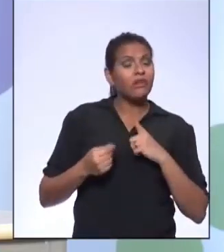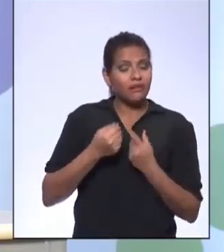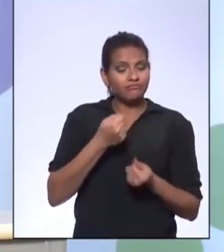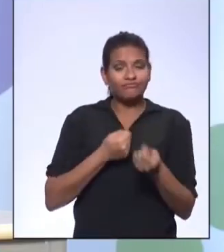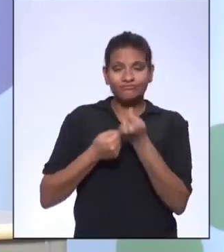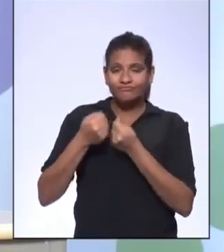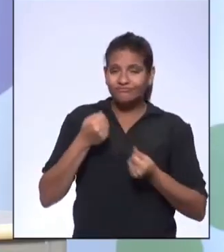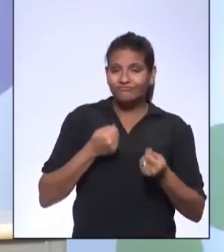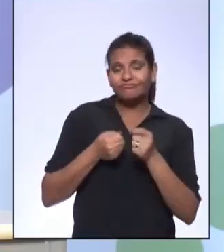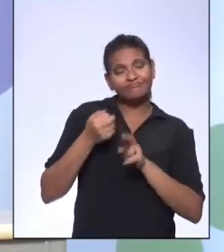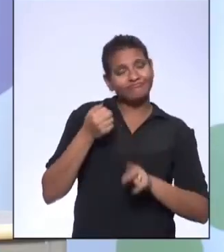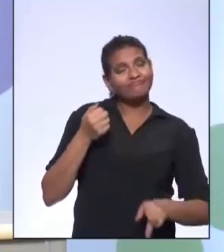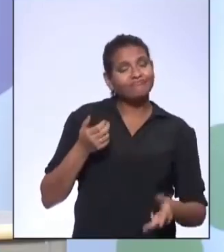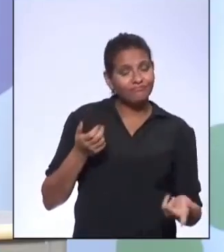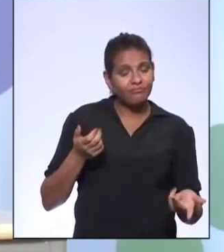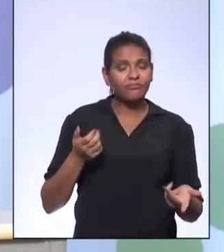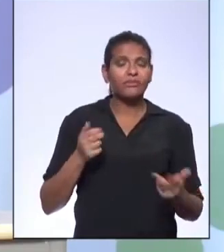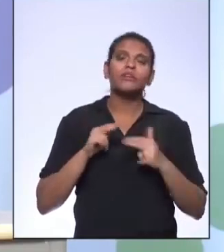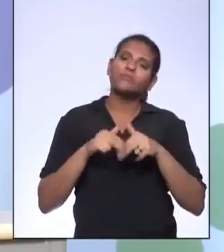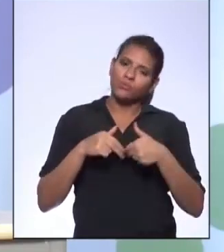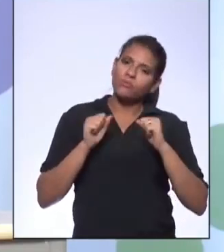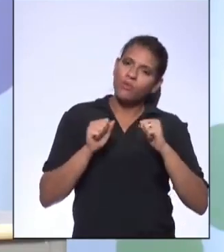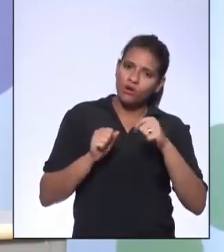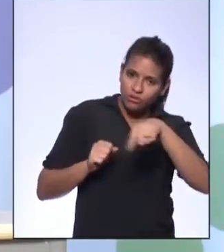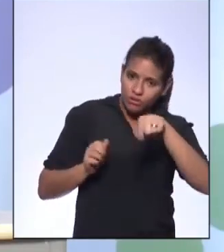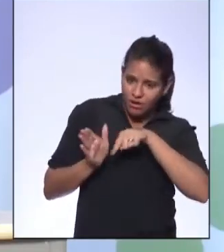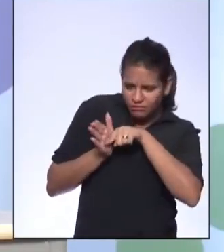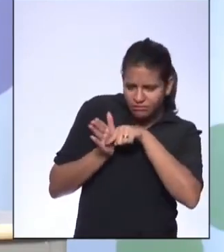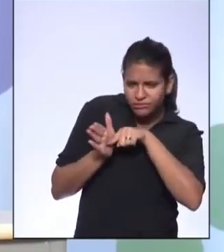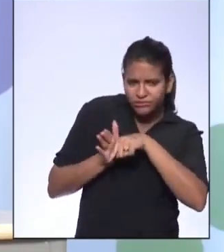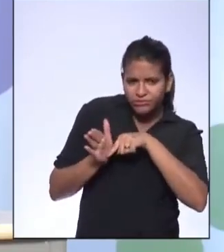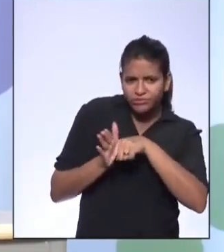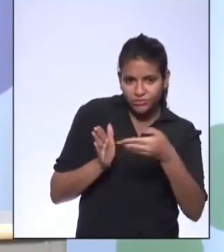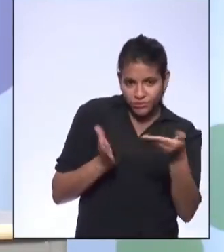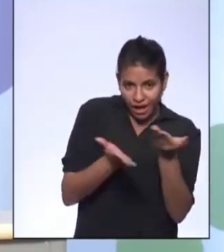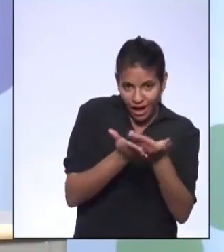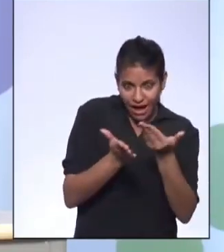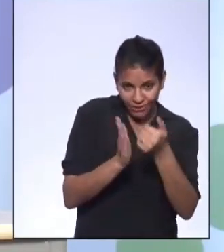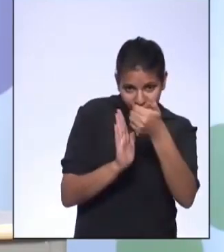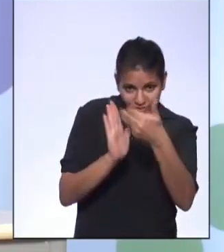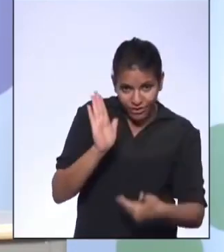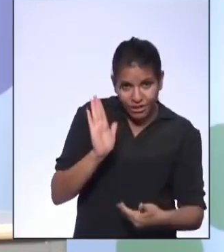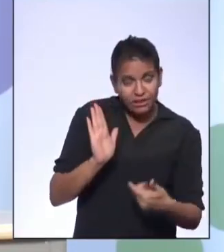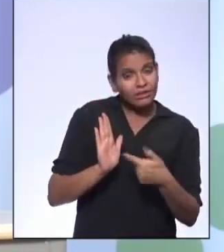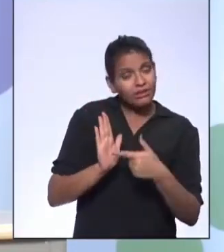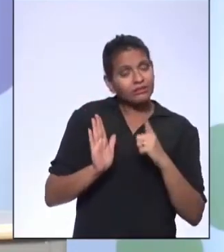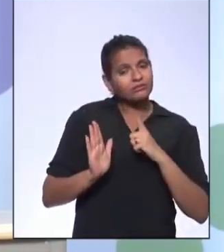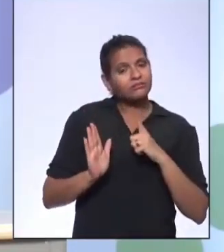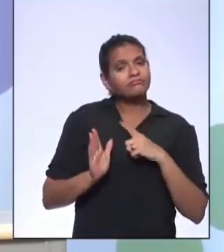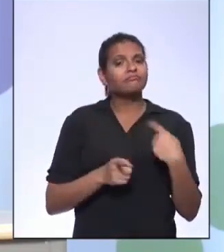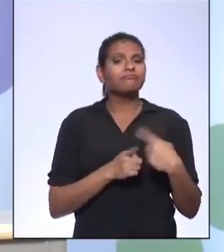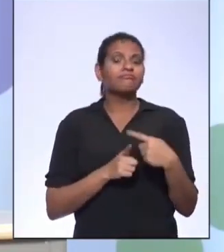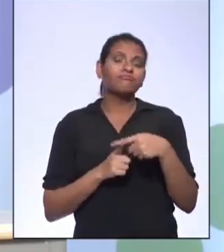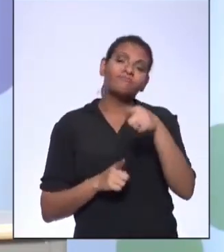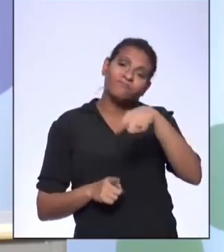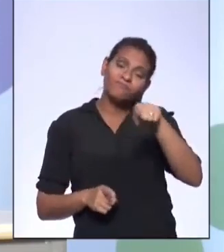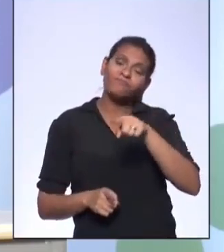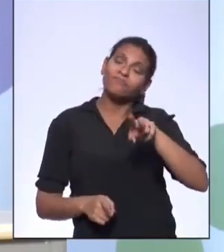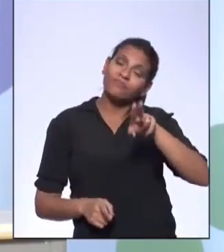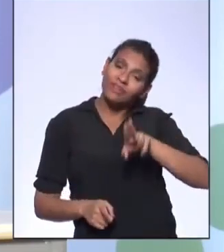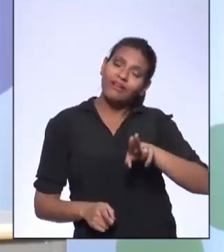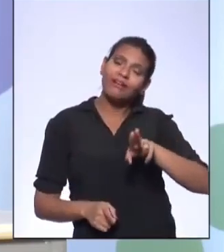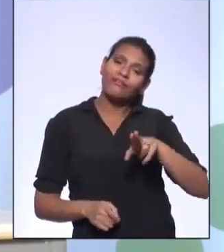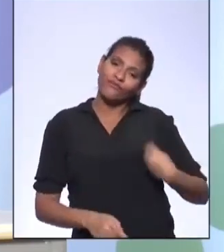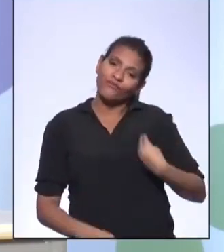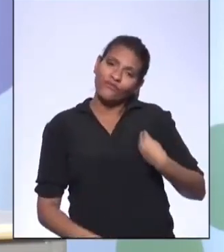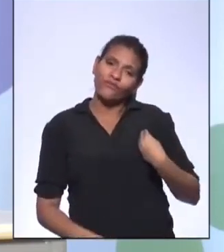vale a pena olhar, pesquisar, porque está dentro do currículo de vocês por um motivo, né? Faz parte da vida e também